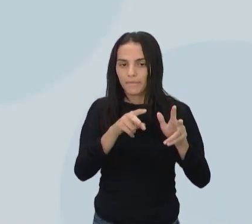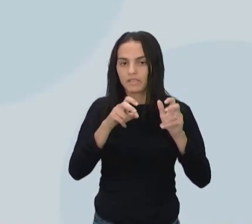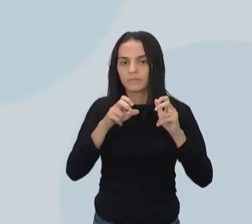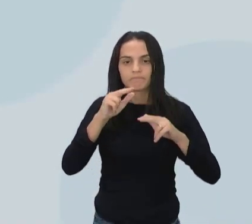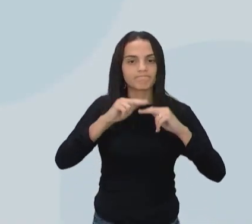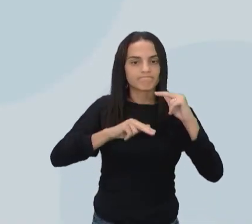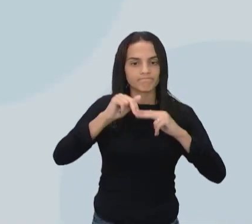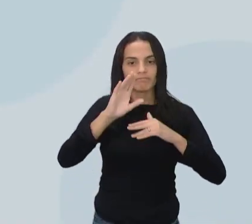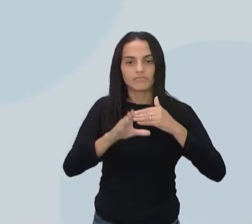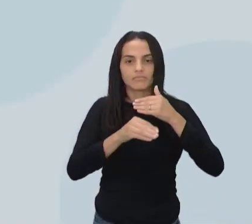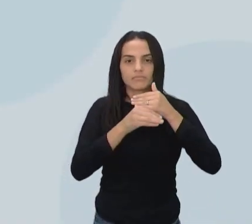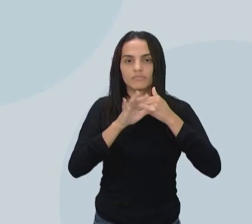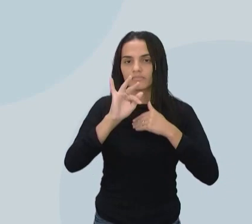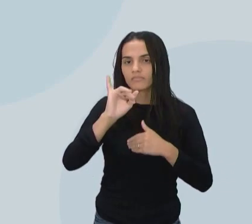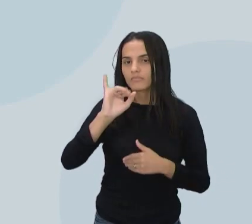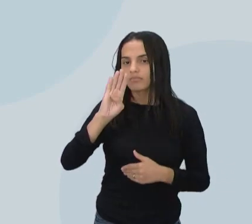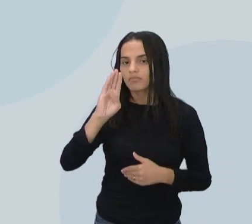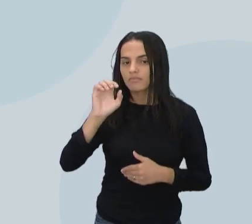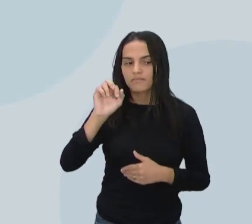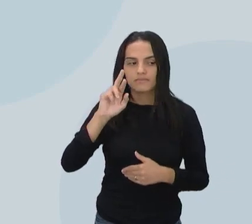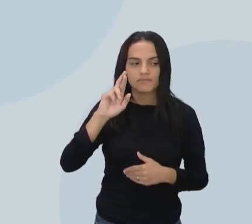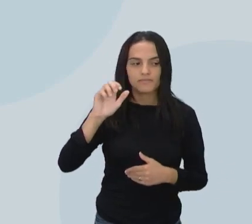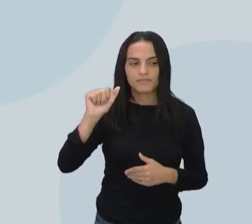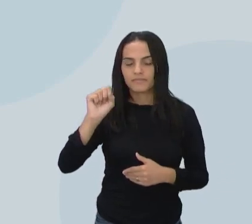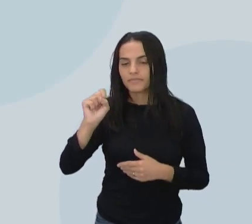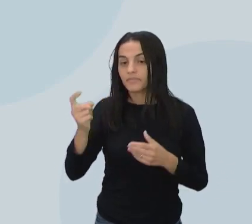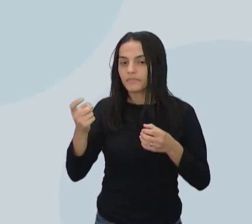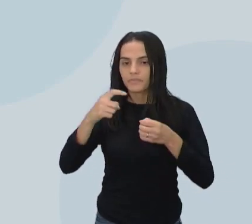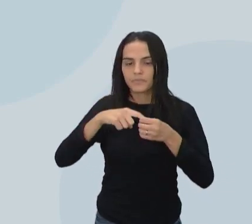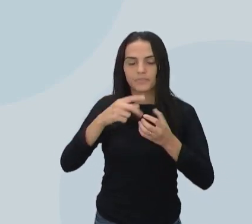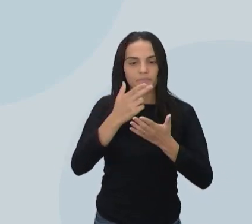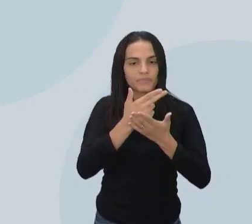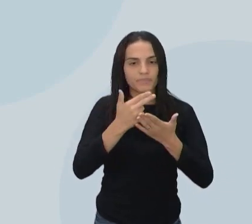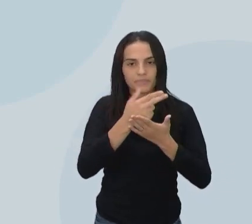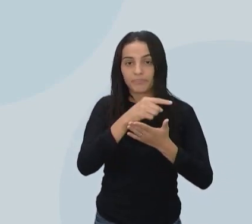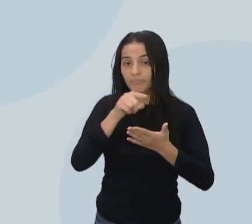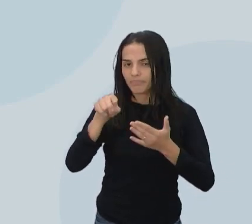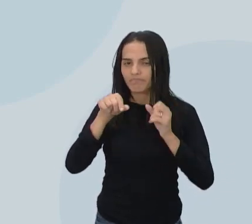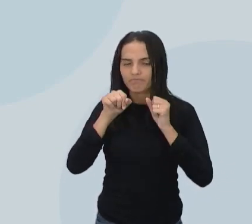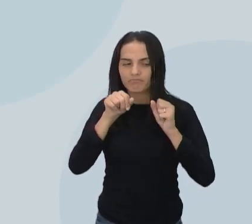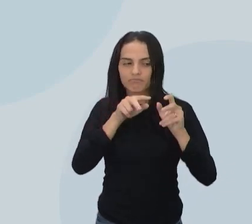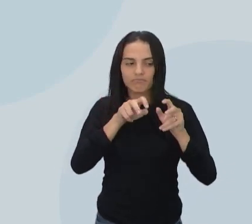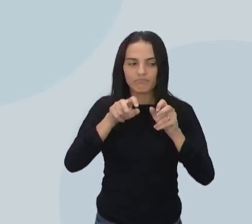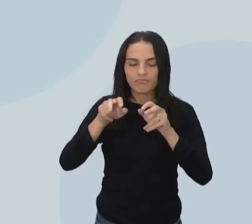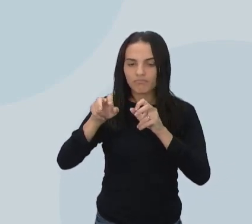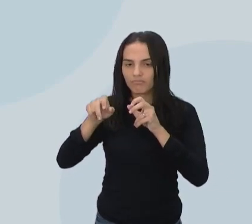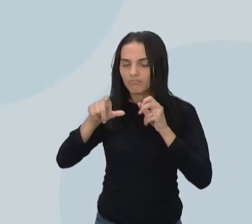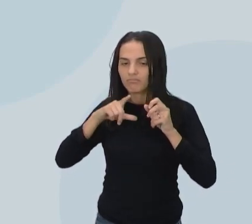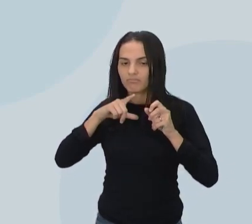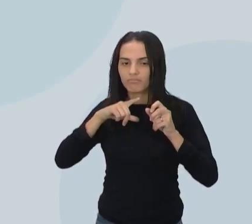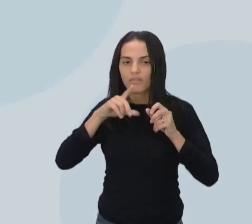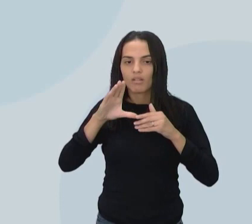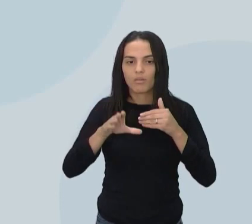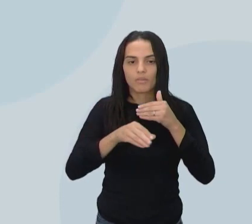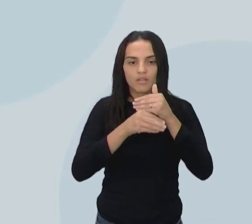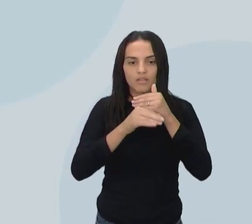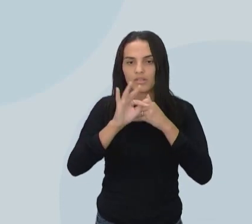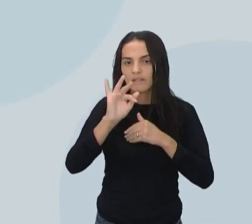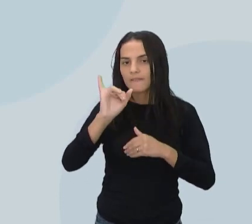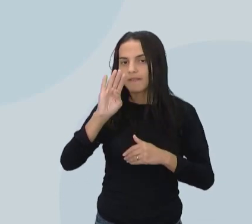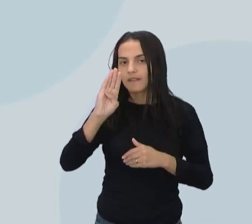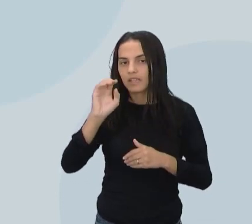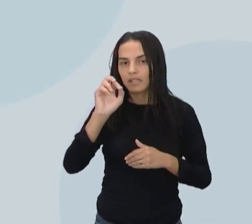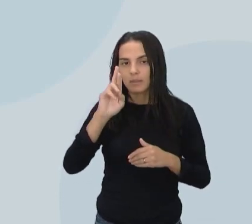material composto de fibras, ó, né? Voltando aqui a imagem para você pode perceber que ele é um composto de fibras,